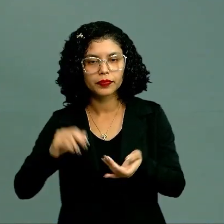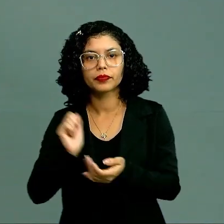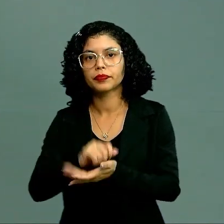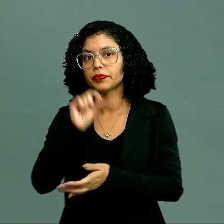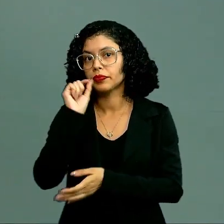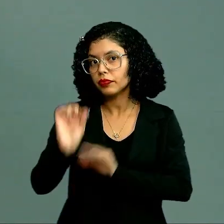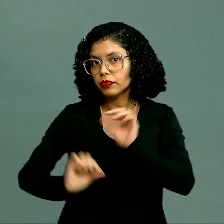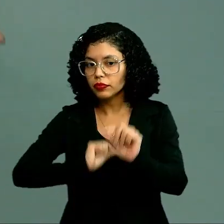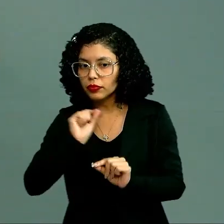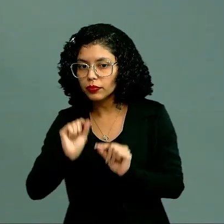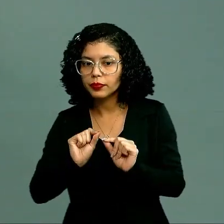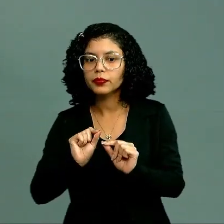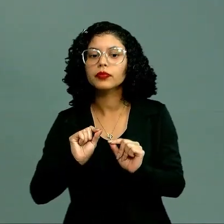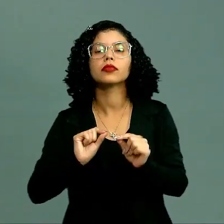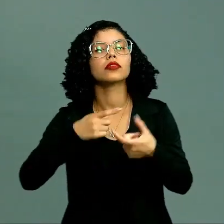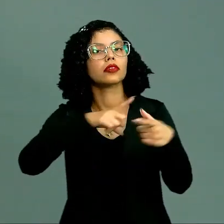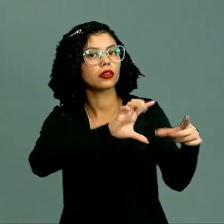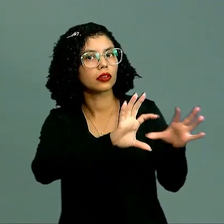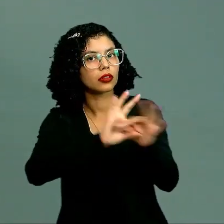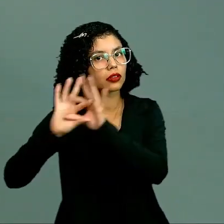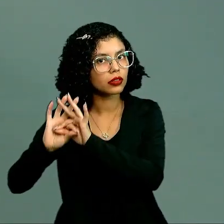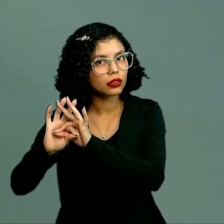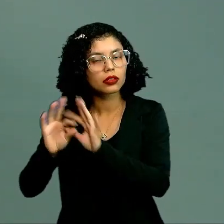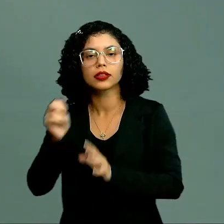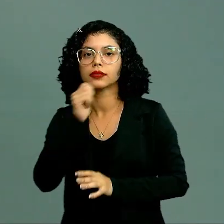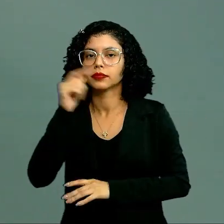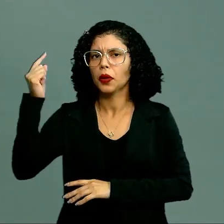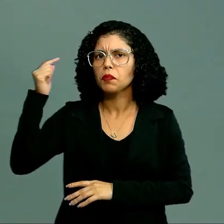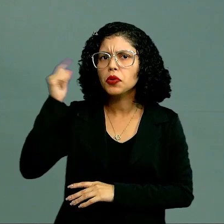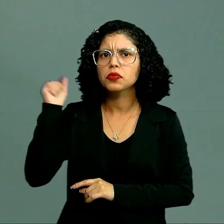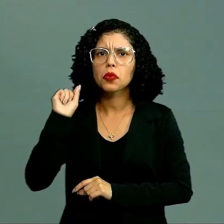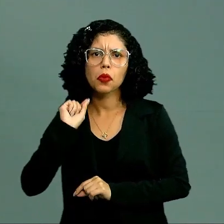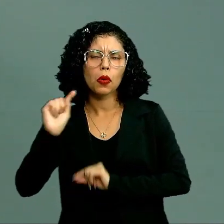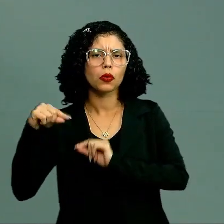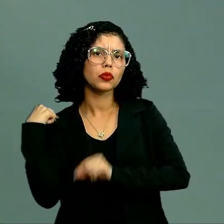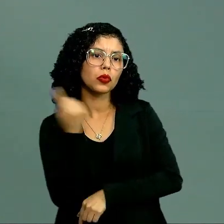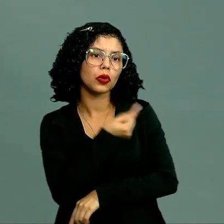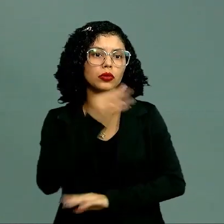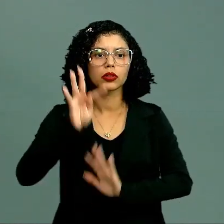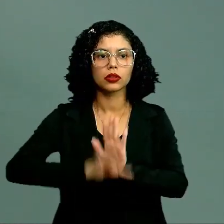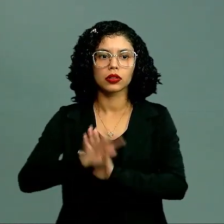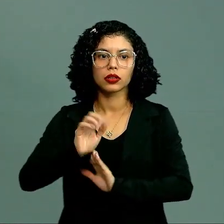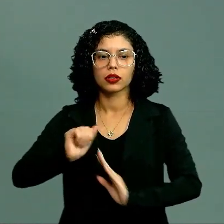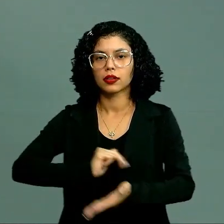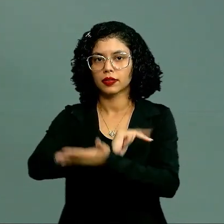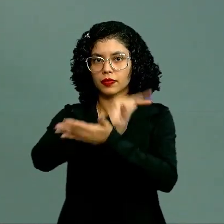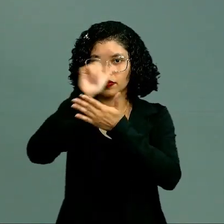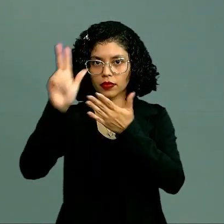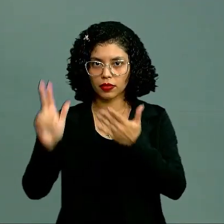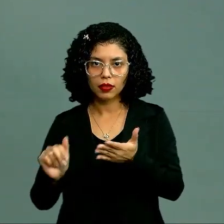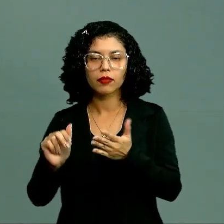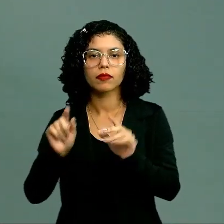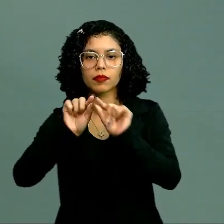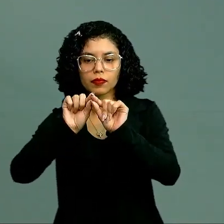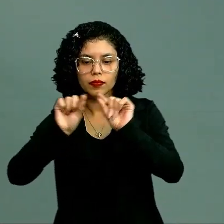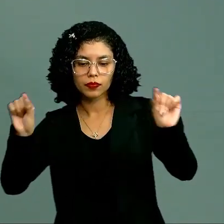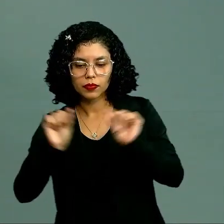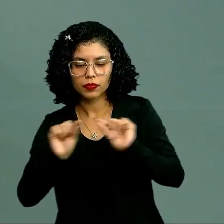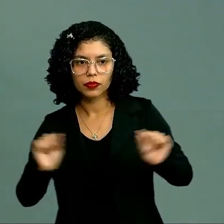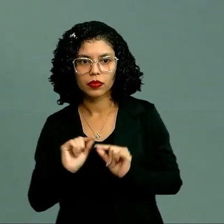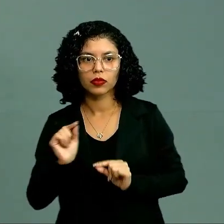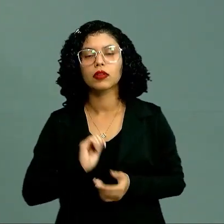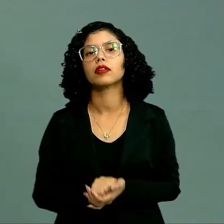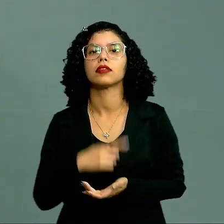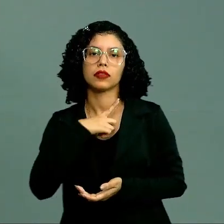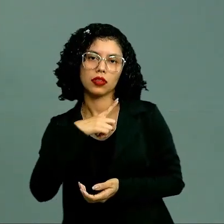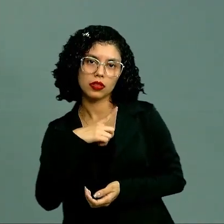Então, o que seria uma coesão textual? Vamos pensar no nosso texto como várias linhas de um tecido. Um